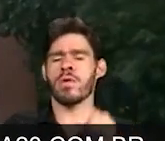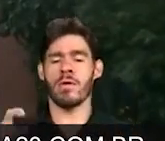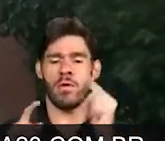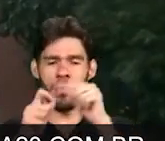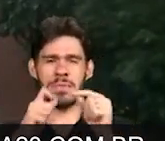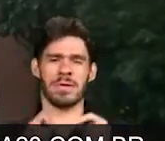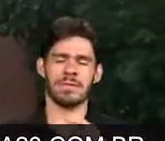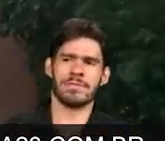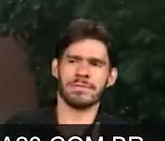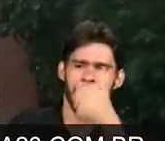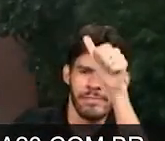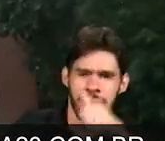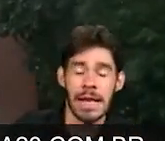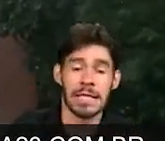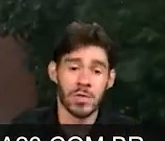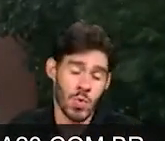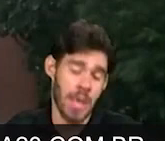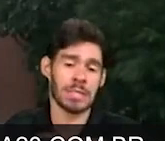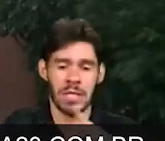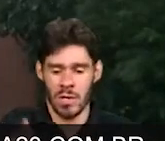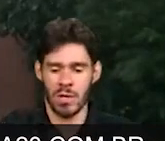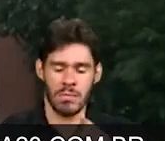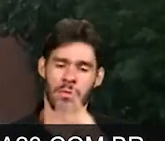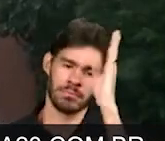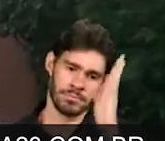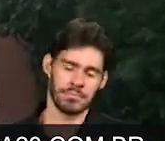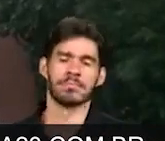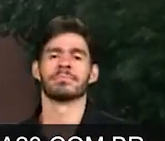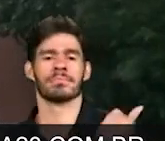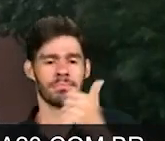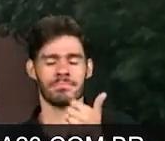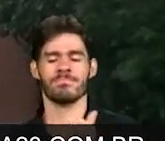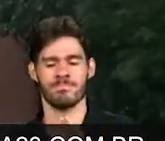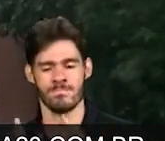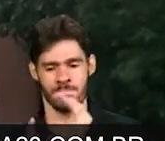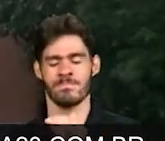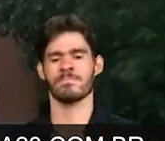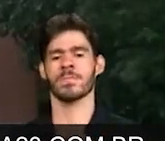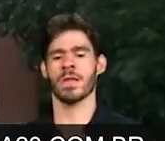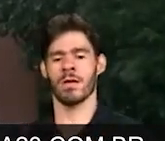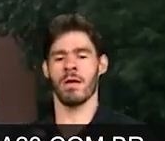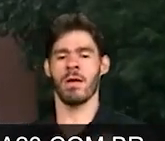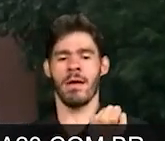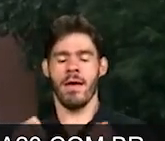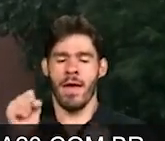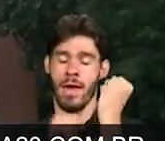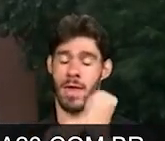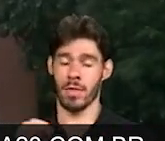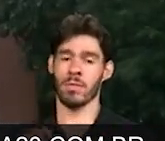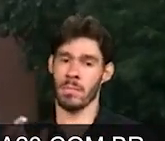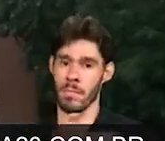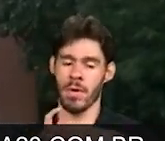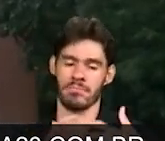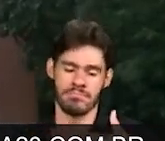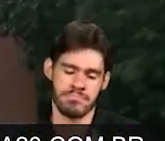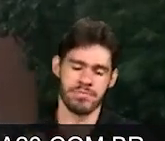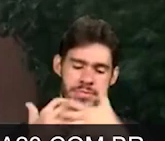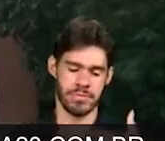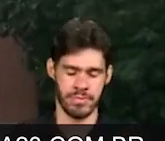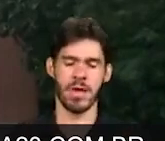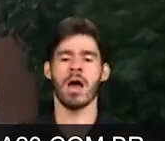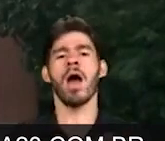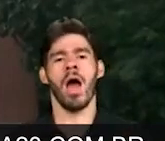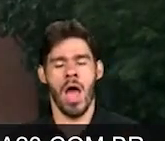efeitos do imunizante na população brasileira. A primeira remessa virá do fabricante americano e só depende